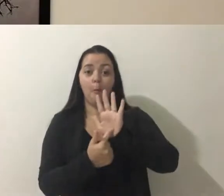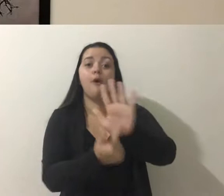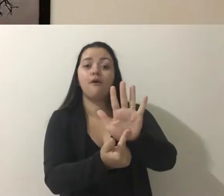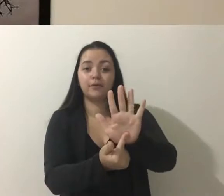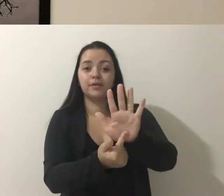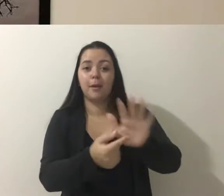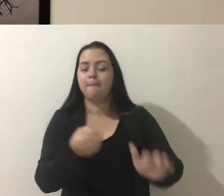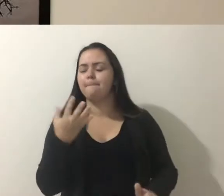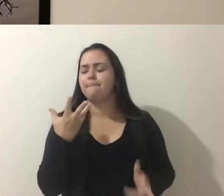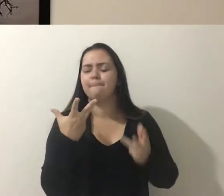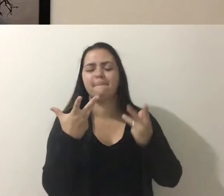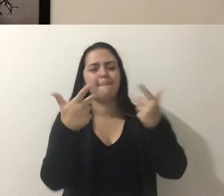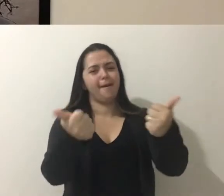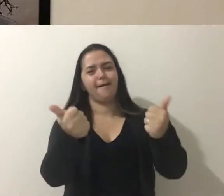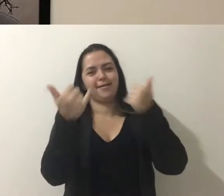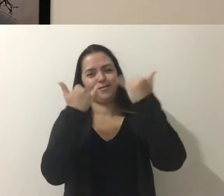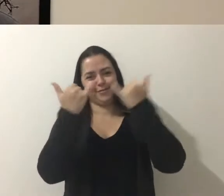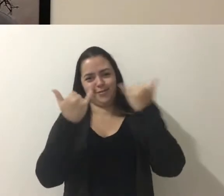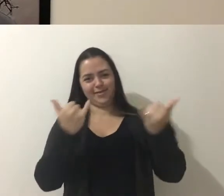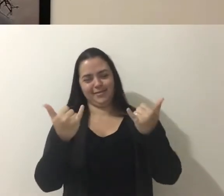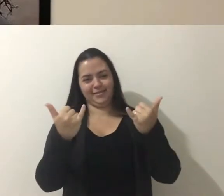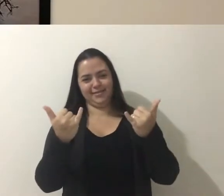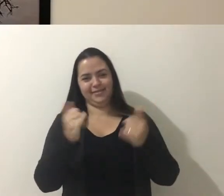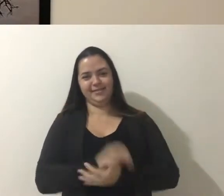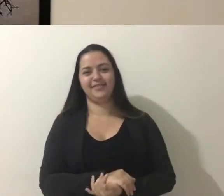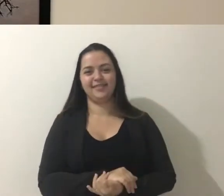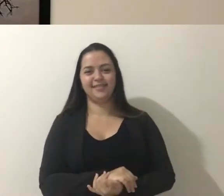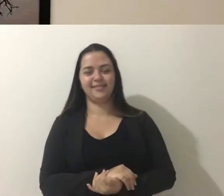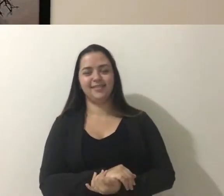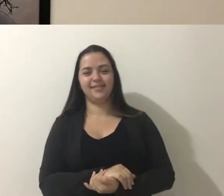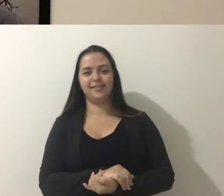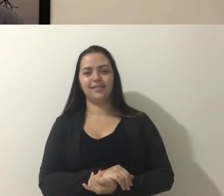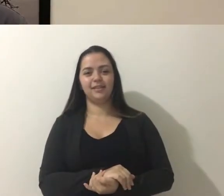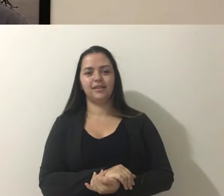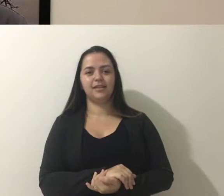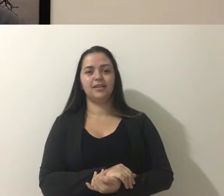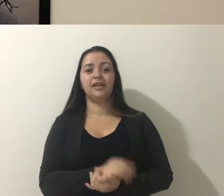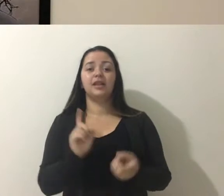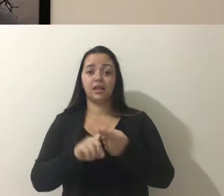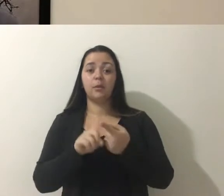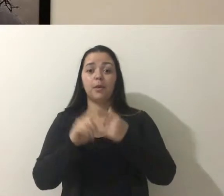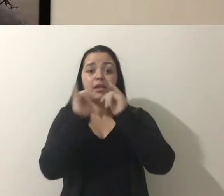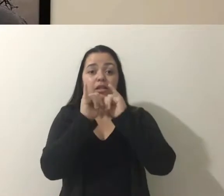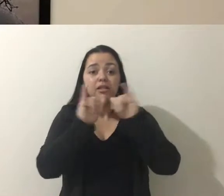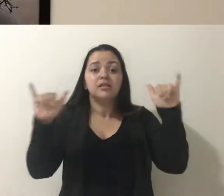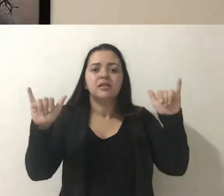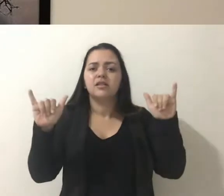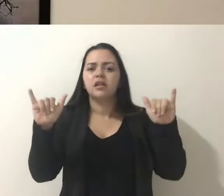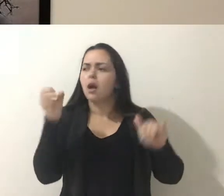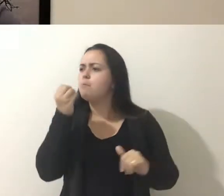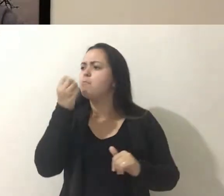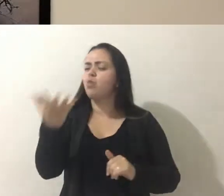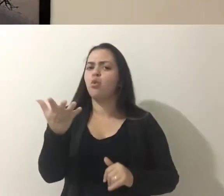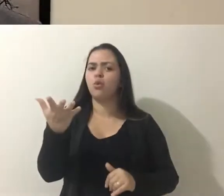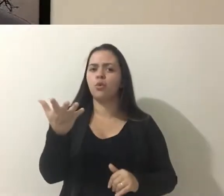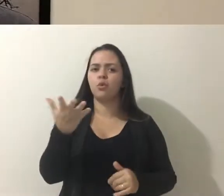boa notícia, uma maravilhosa notícia, e ao mesmo tempo dizer para você que a notícia boa,